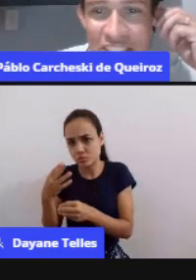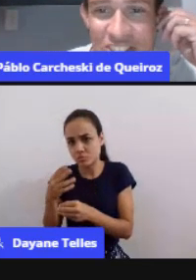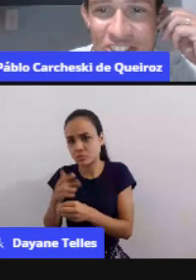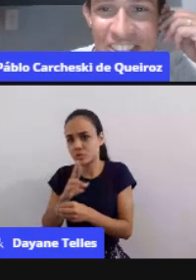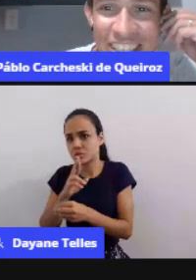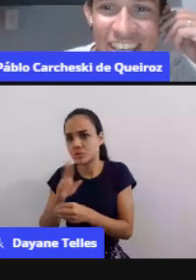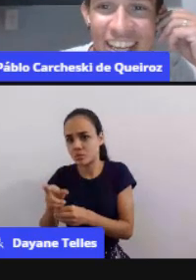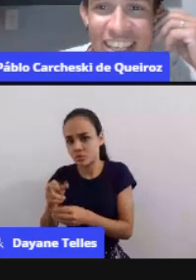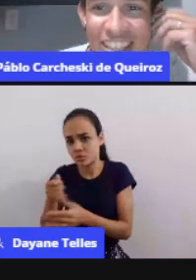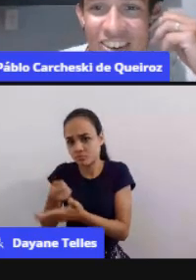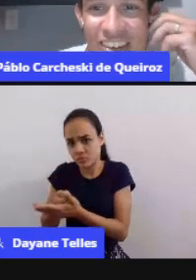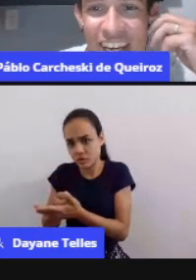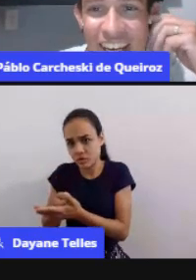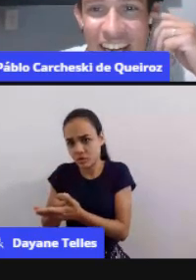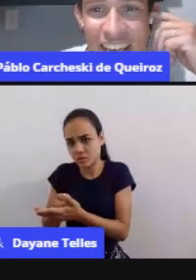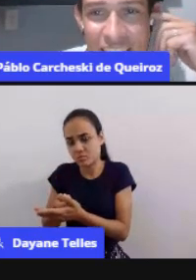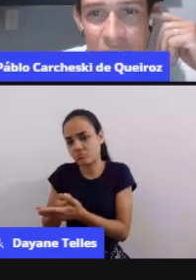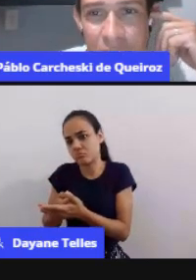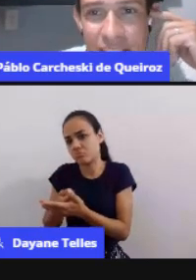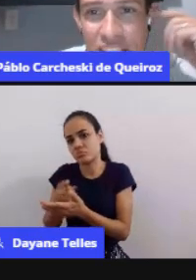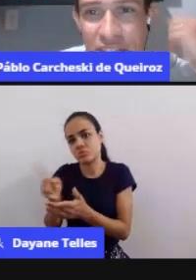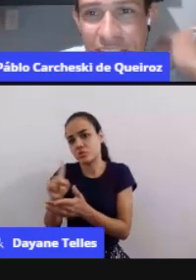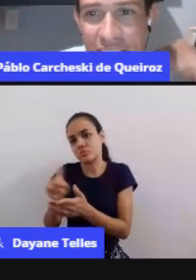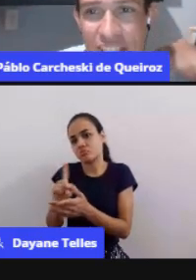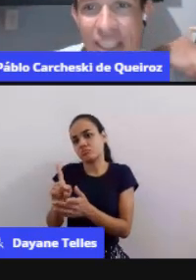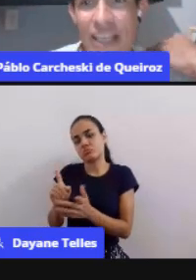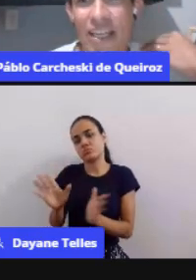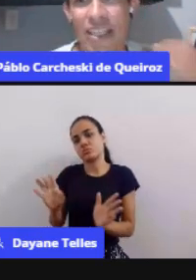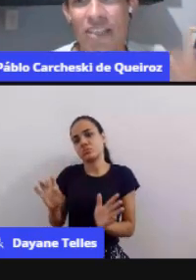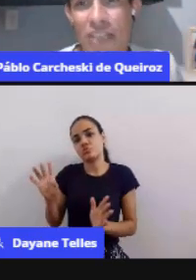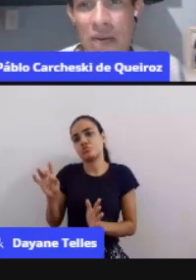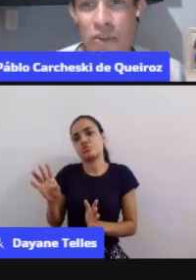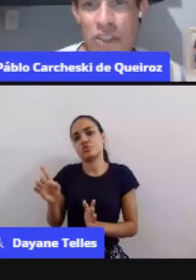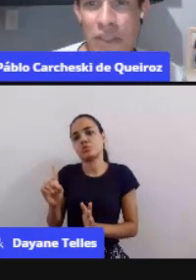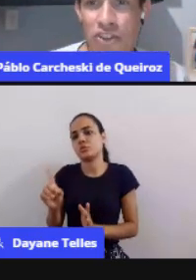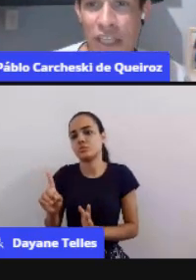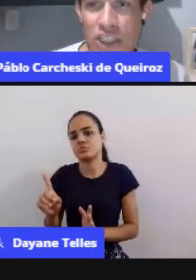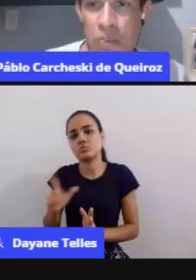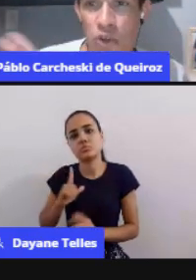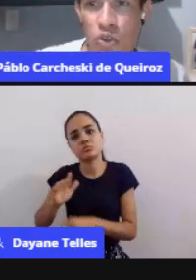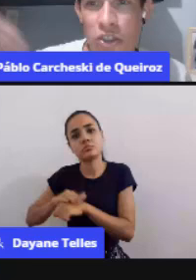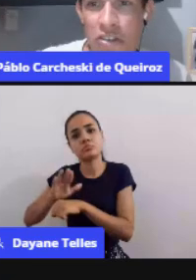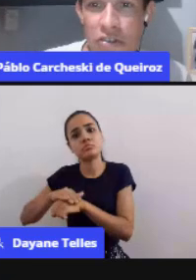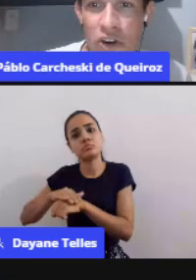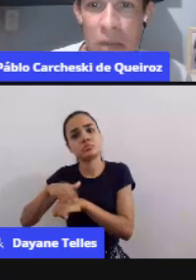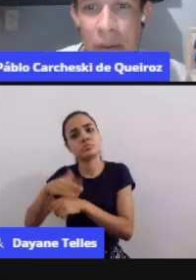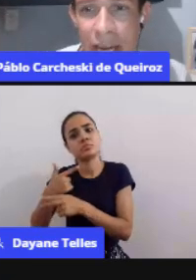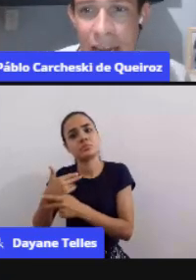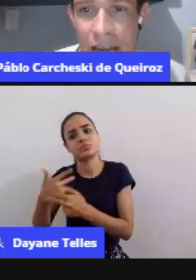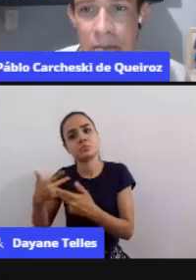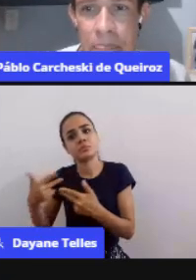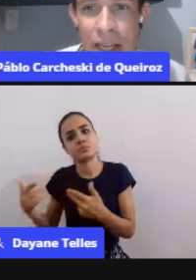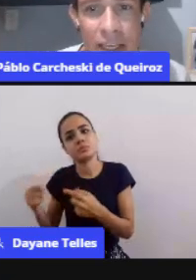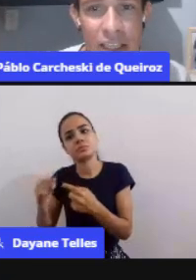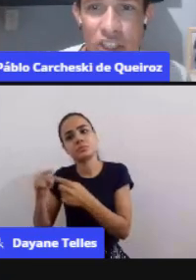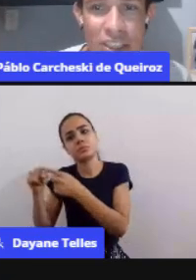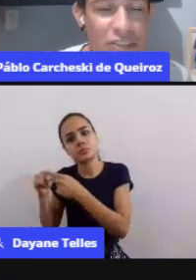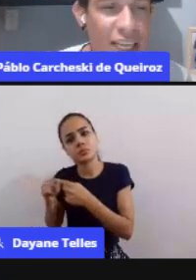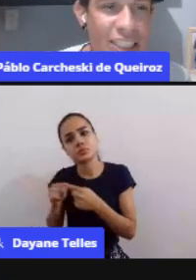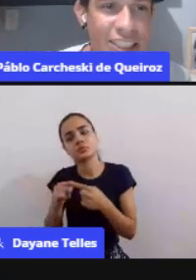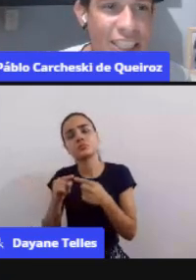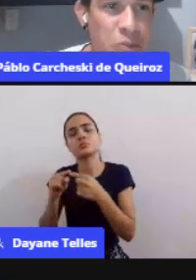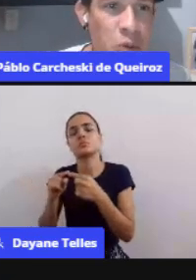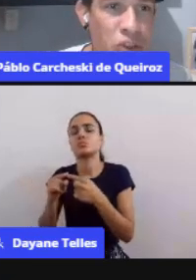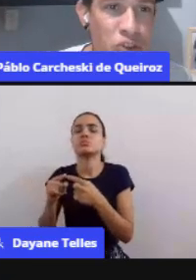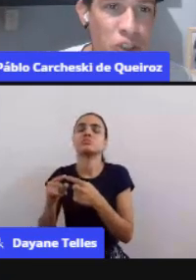fez eu lembrar de outras coisas. Então, aqui para essa atividade, né? Você acabou de mencionar, de produto e valor a pagar, a